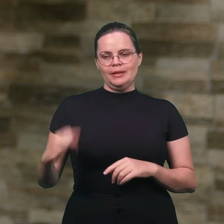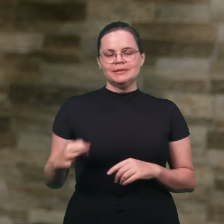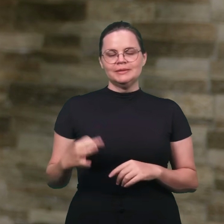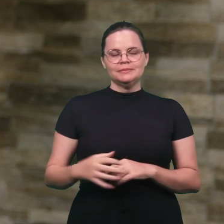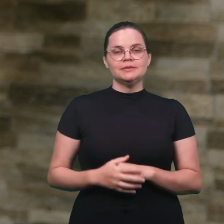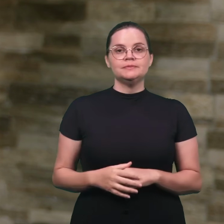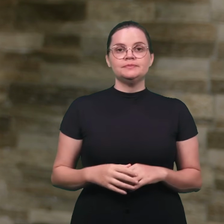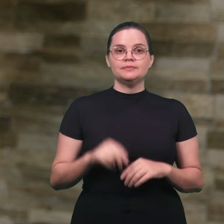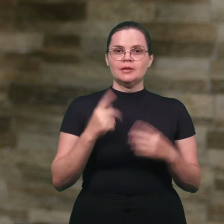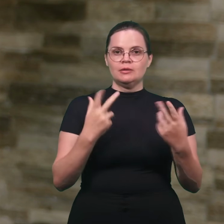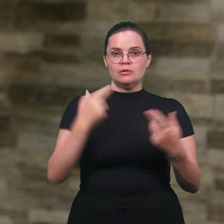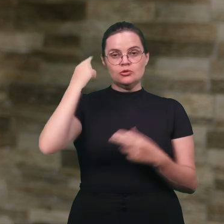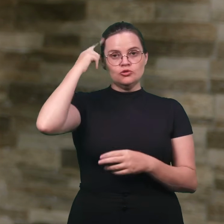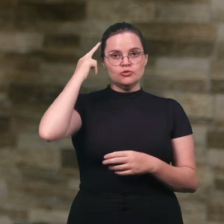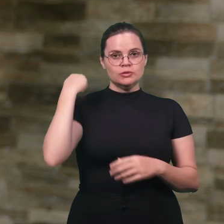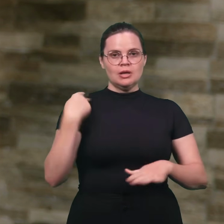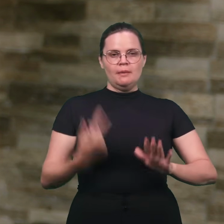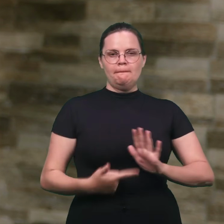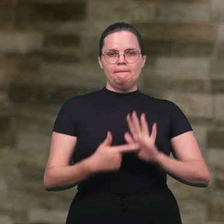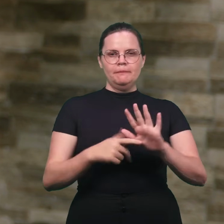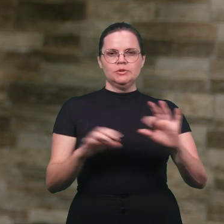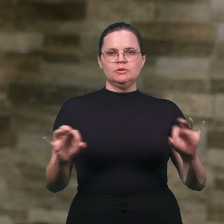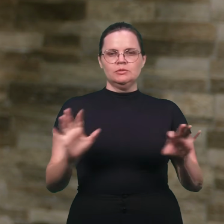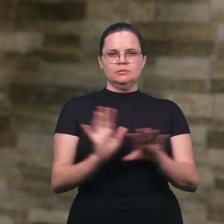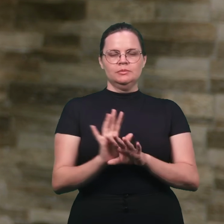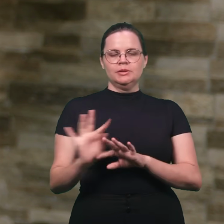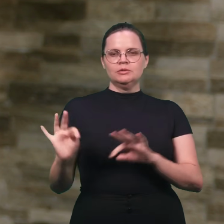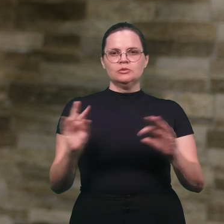Toda a história dele fala daquilo que o Senhor